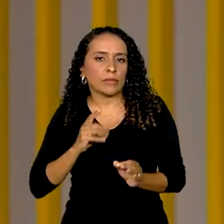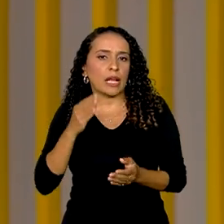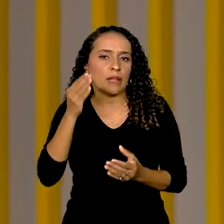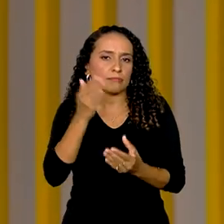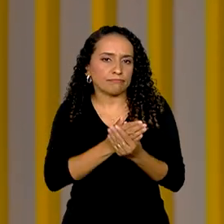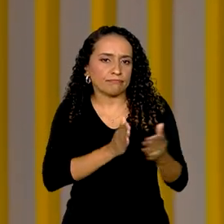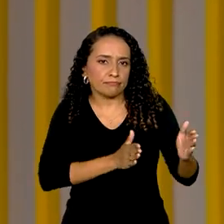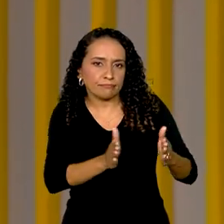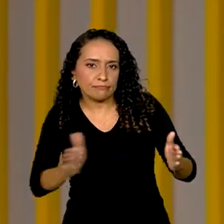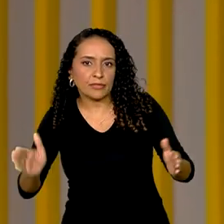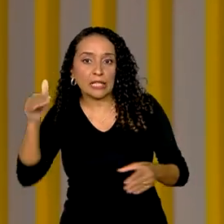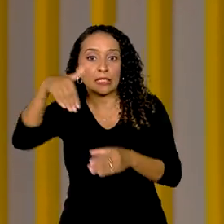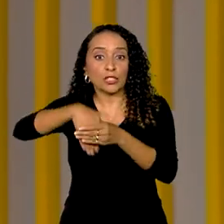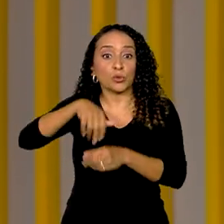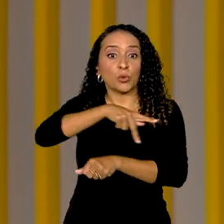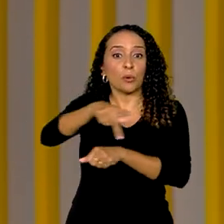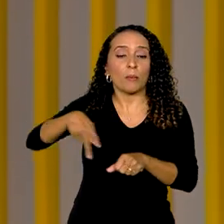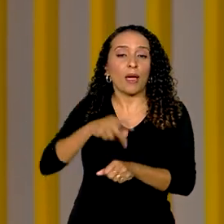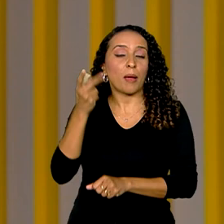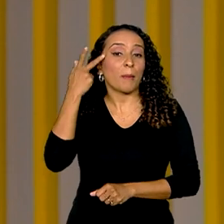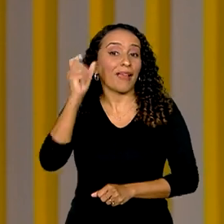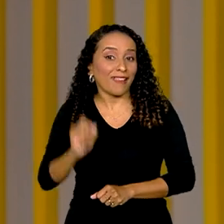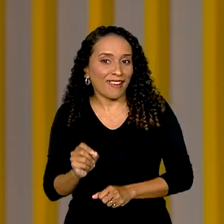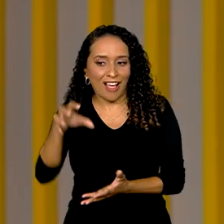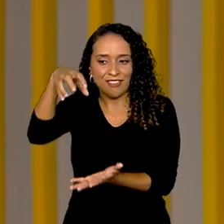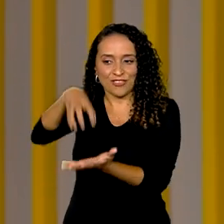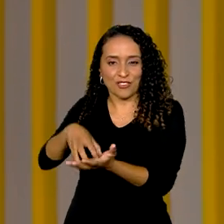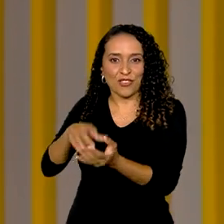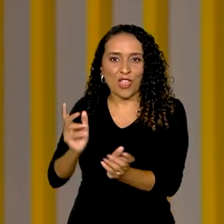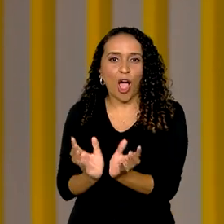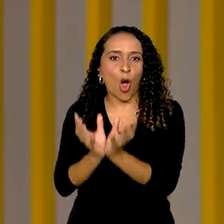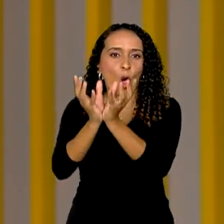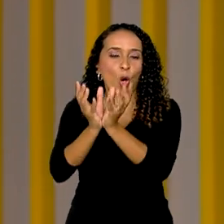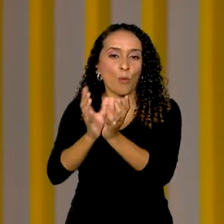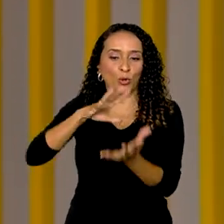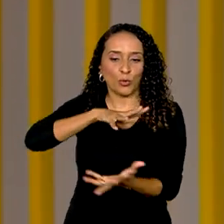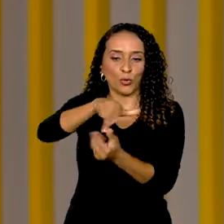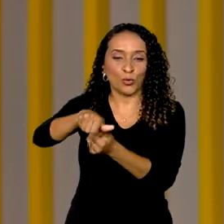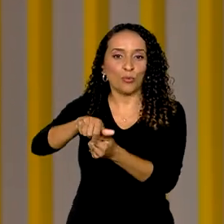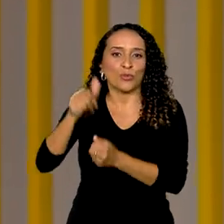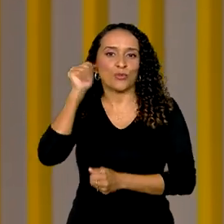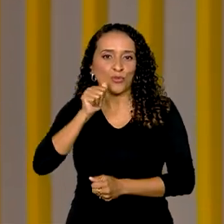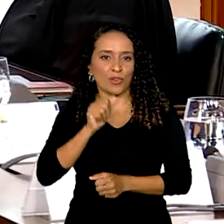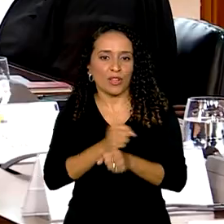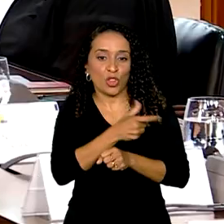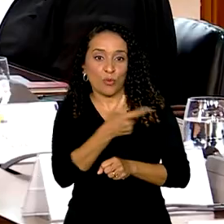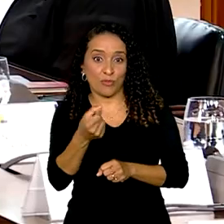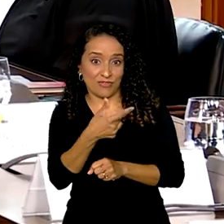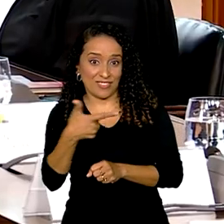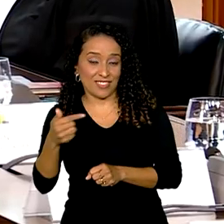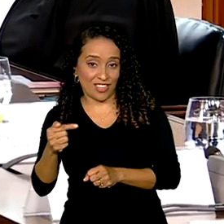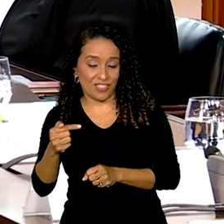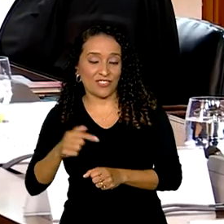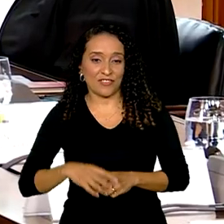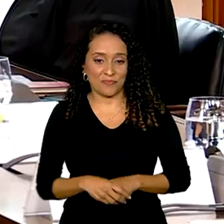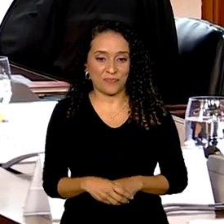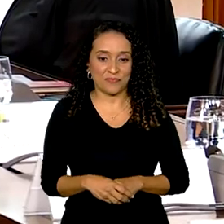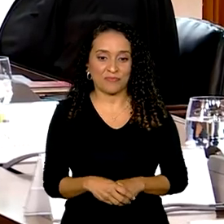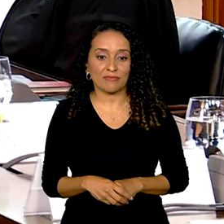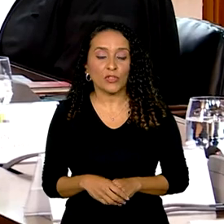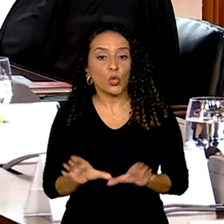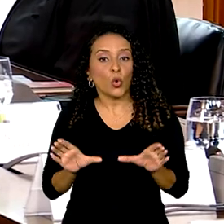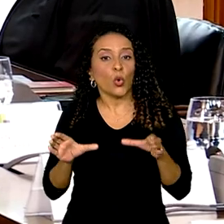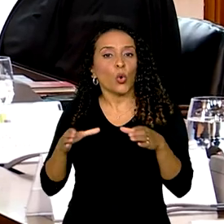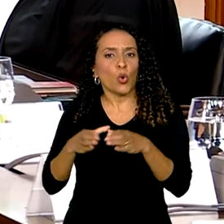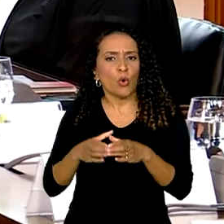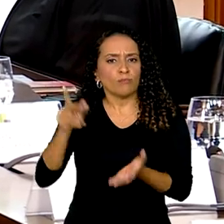processo de candidatura do país para sediar a Copa do Mundo Feminina em 2027. A